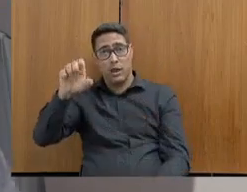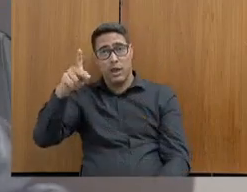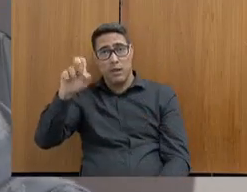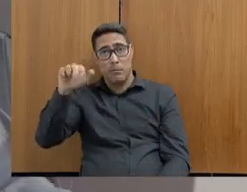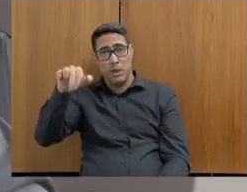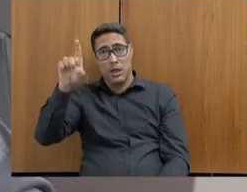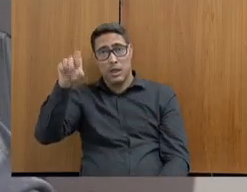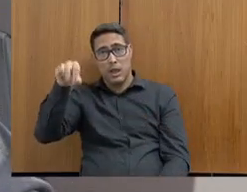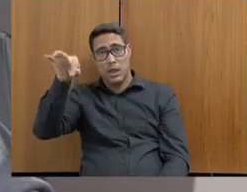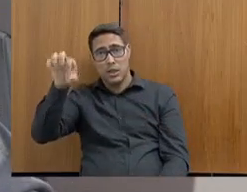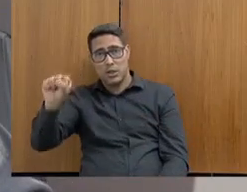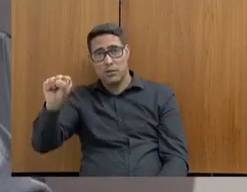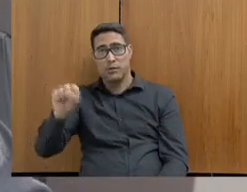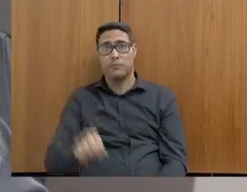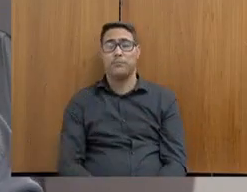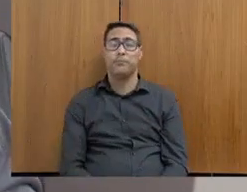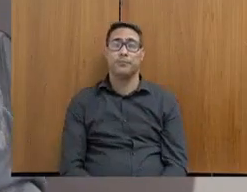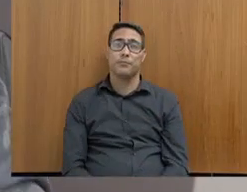dependentes